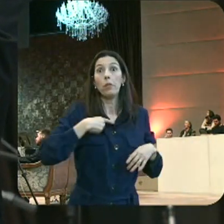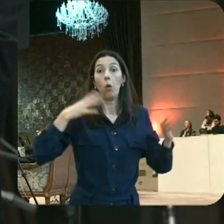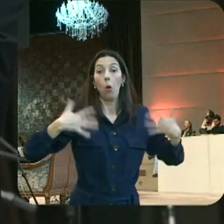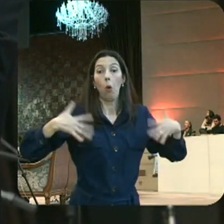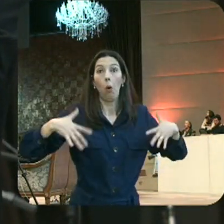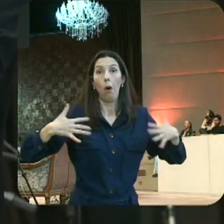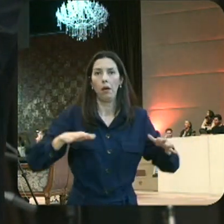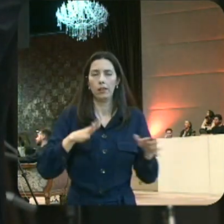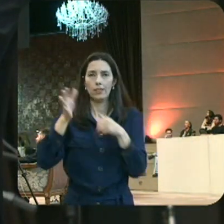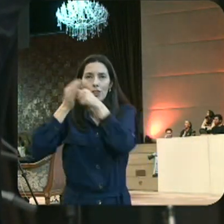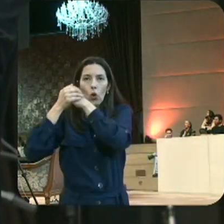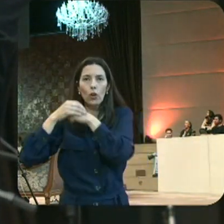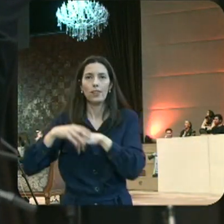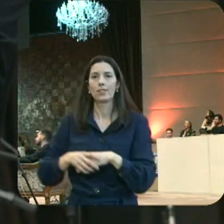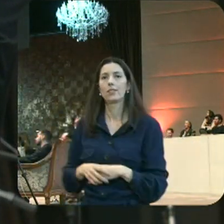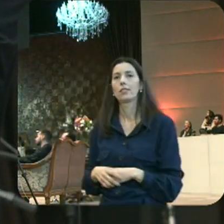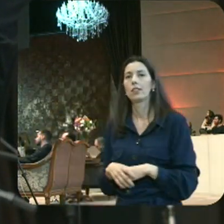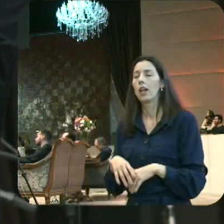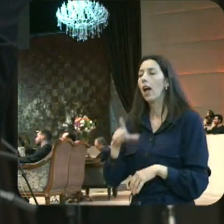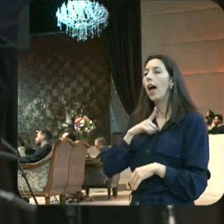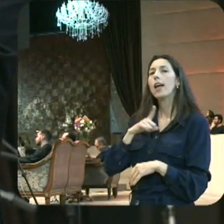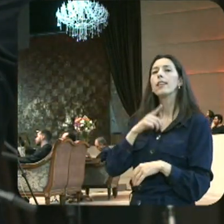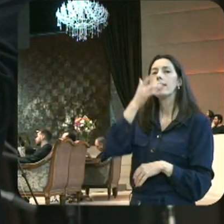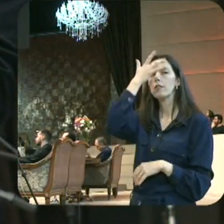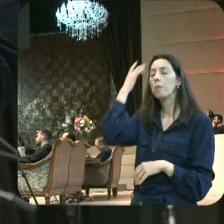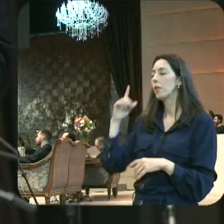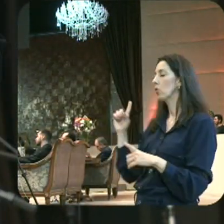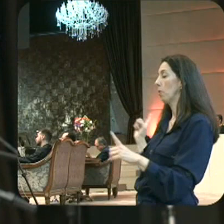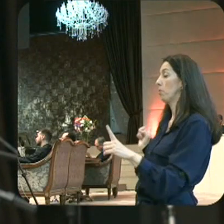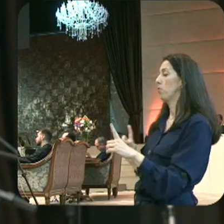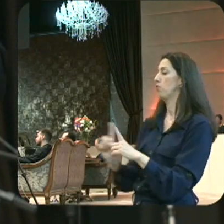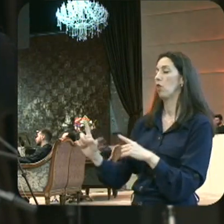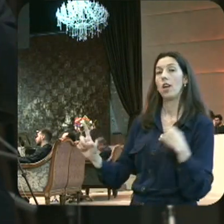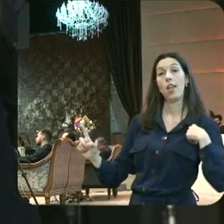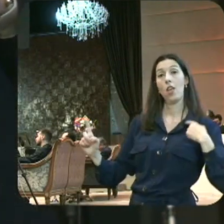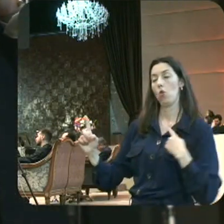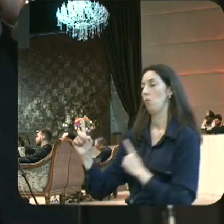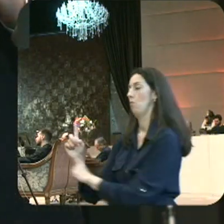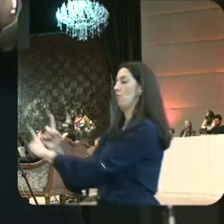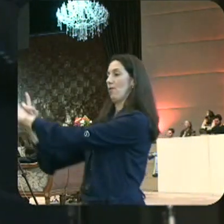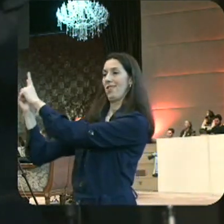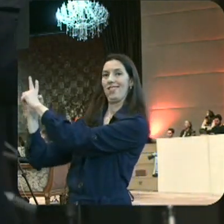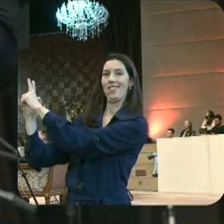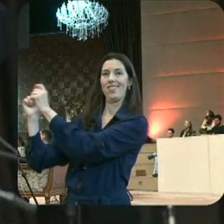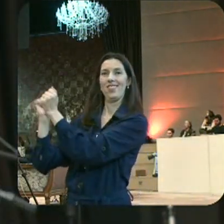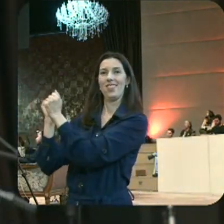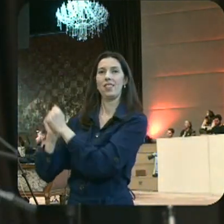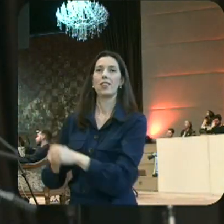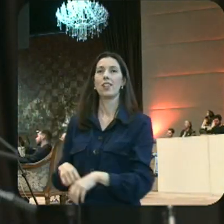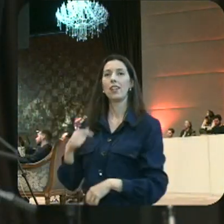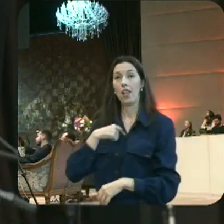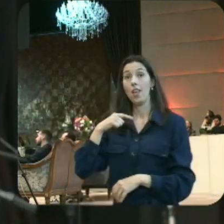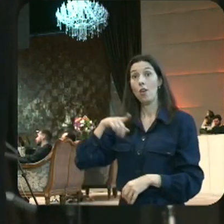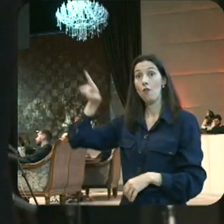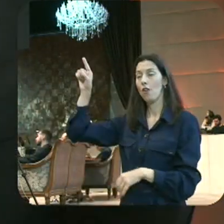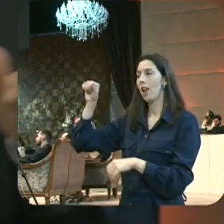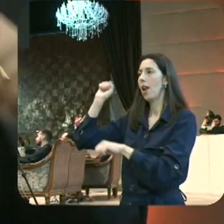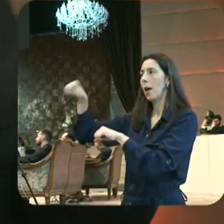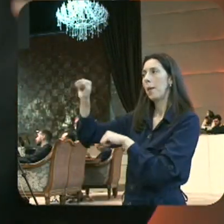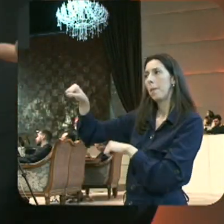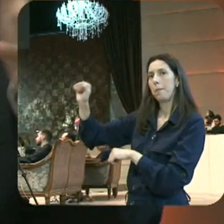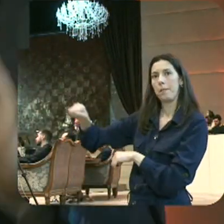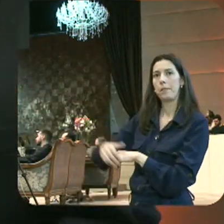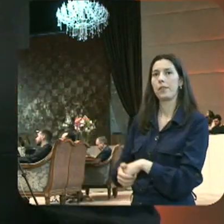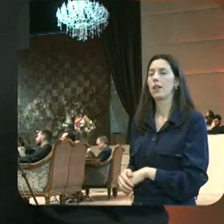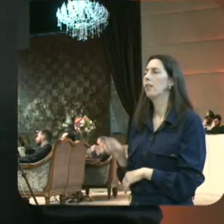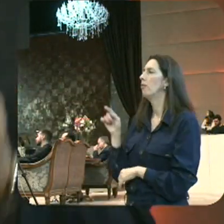abria. Bom, aí chegou um cidadão e abriu a porta. Eu entrei junto, né? Aí fui tocar a campainha da porta, né?